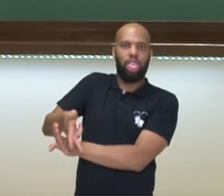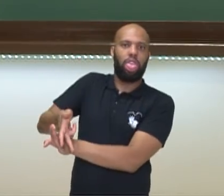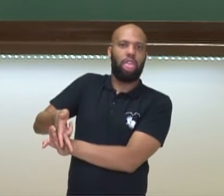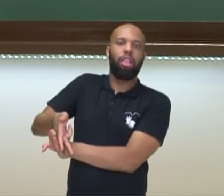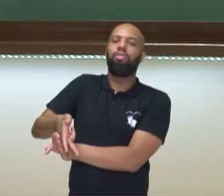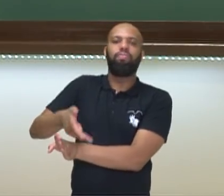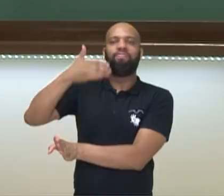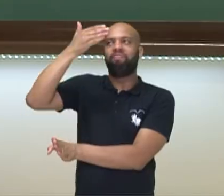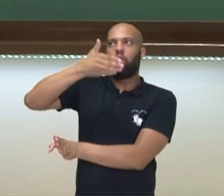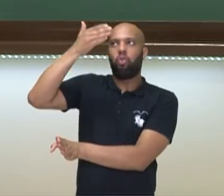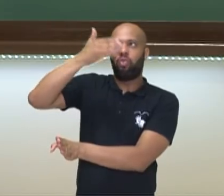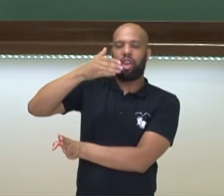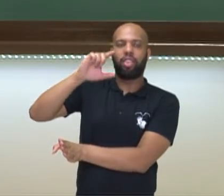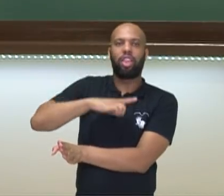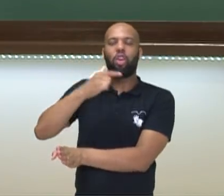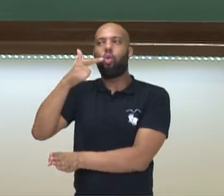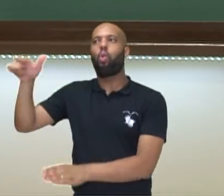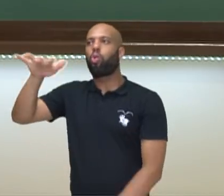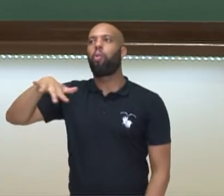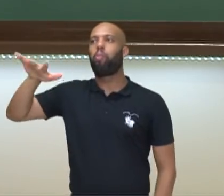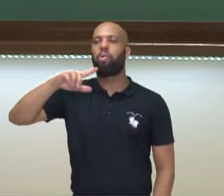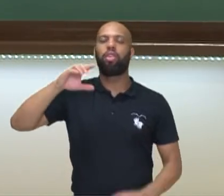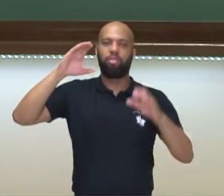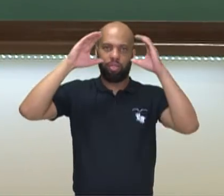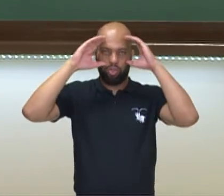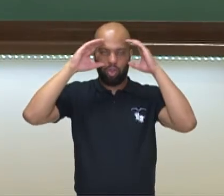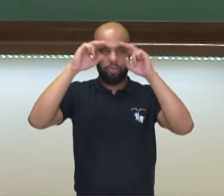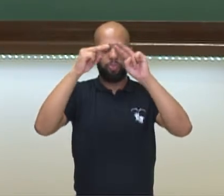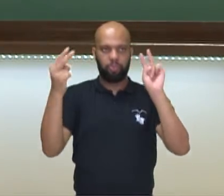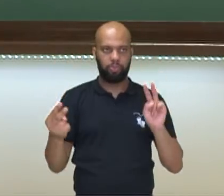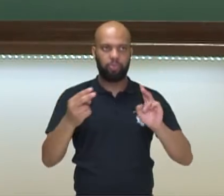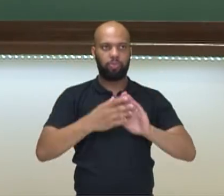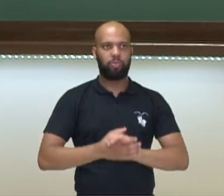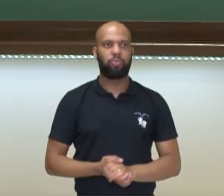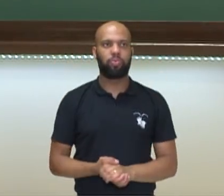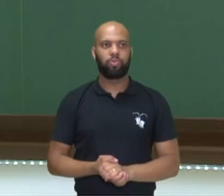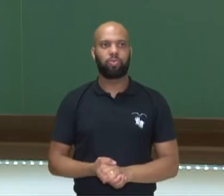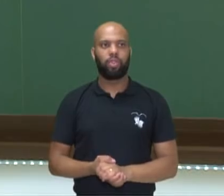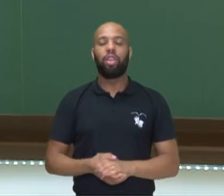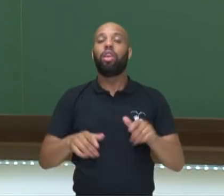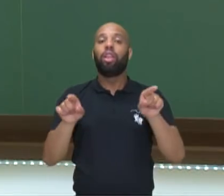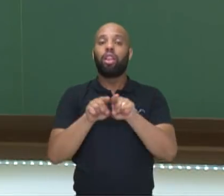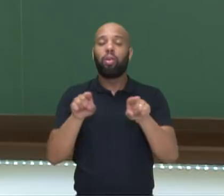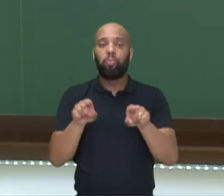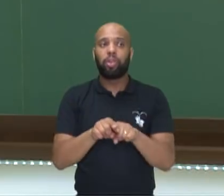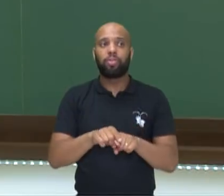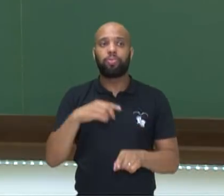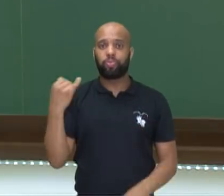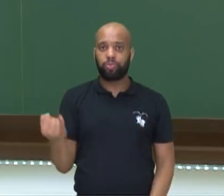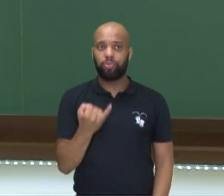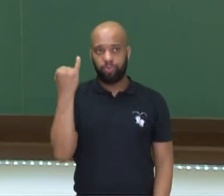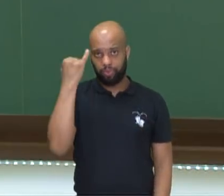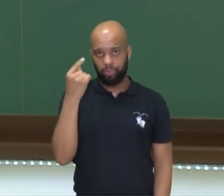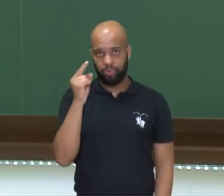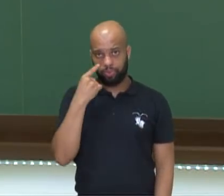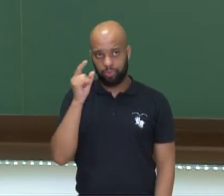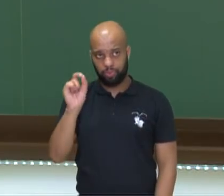vendo a parede, estamos vendo um outro ambiente dentro do óculos, ok? Outra coisa, em caso de uso